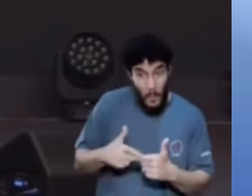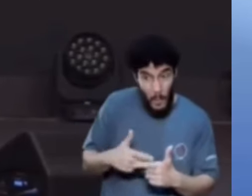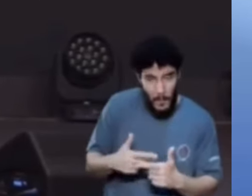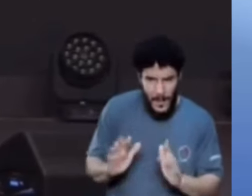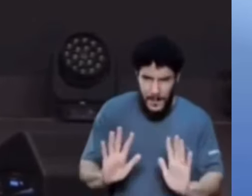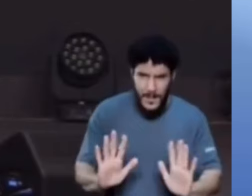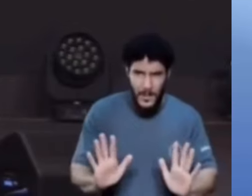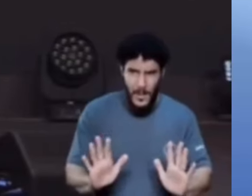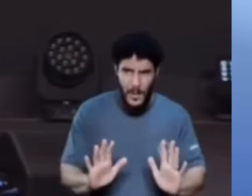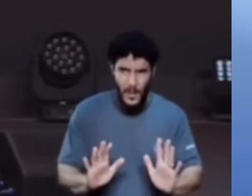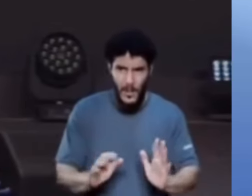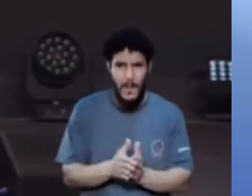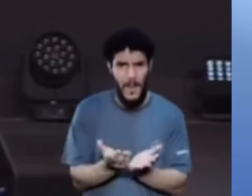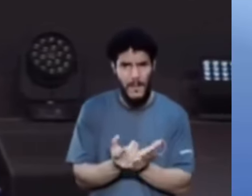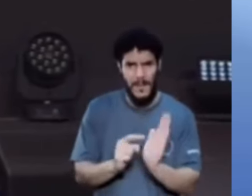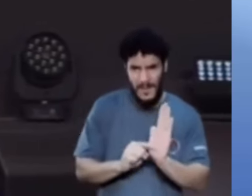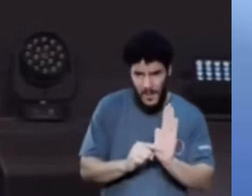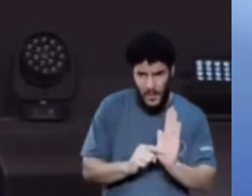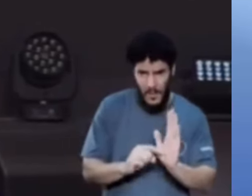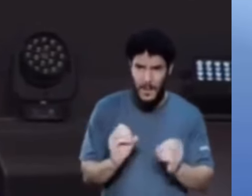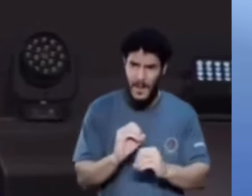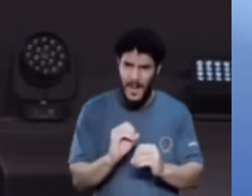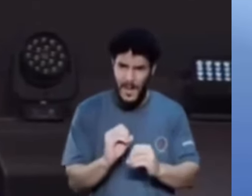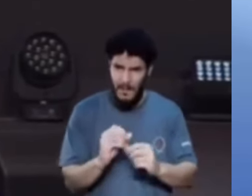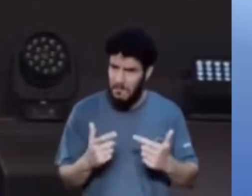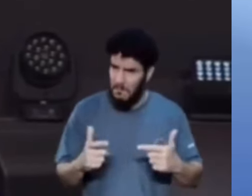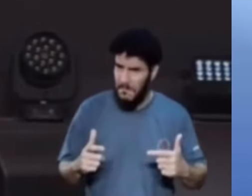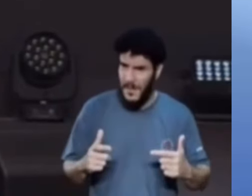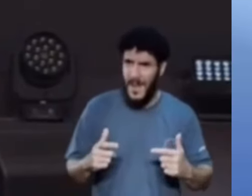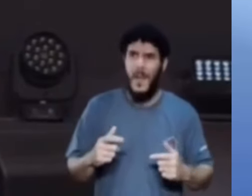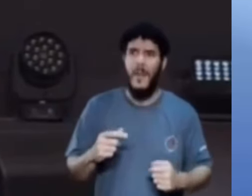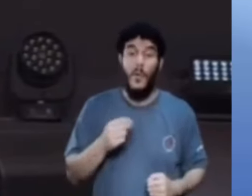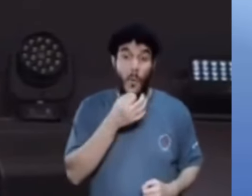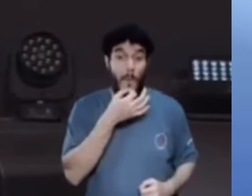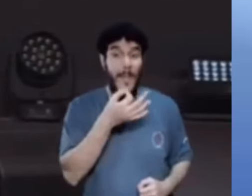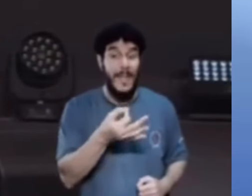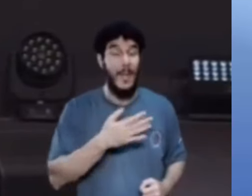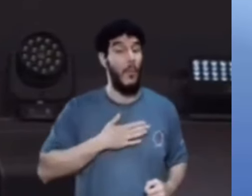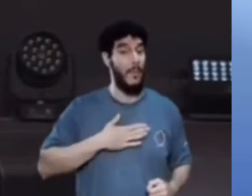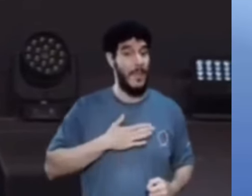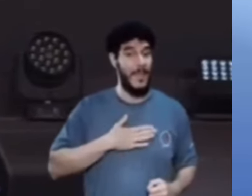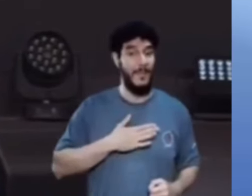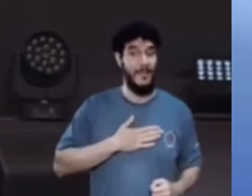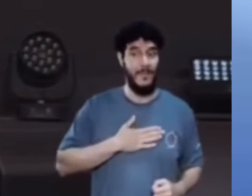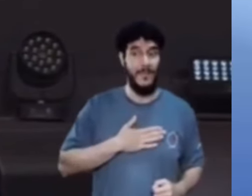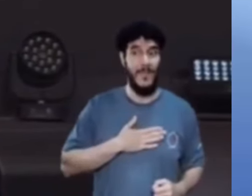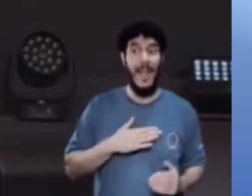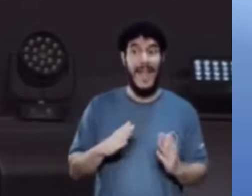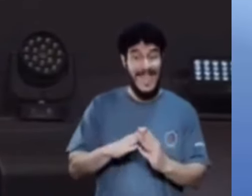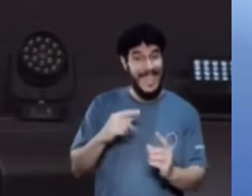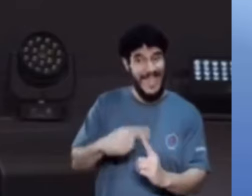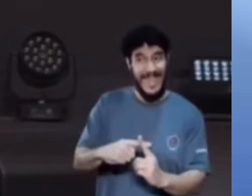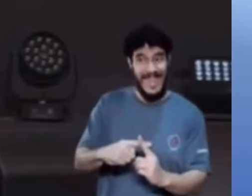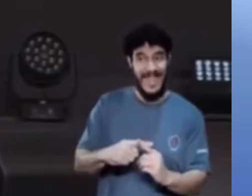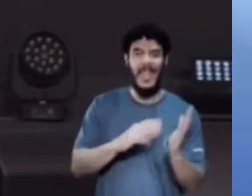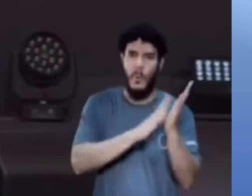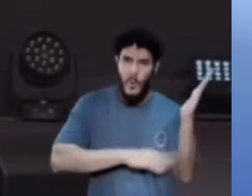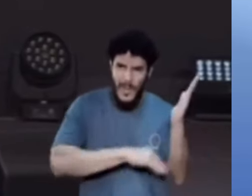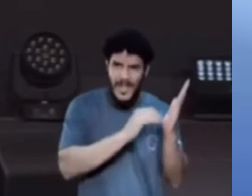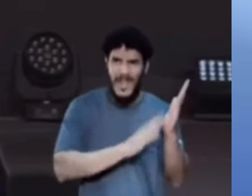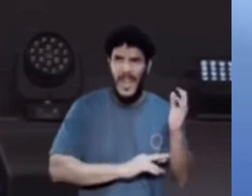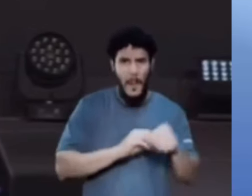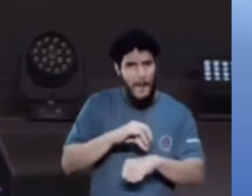não tem nada contra. Eu só acho o seguinte: a gente tem que ter, a igreja pode estar toda preta, mas tem que ter